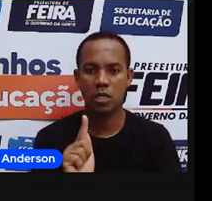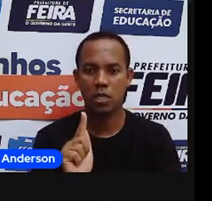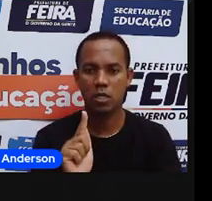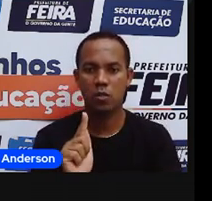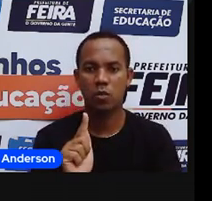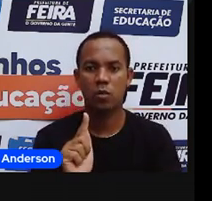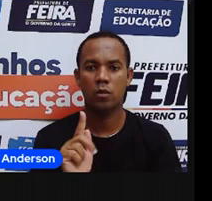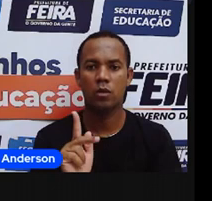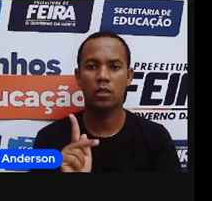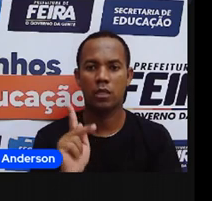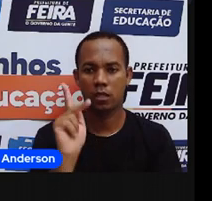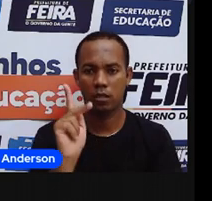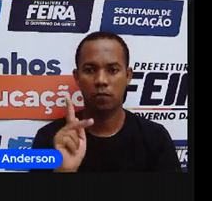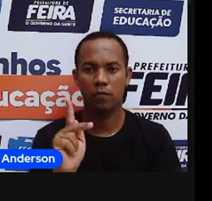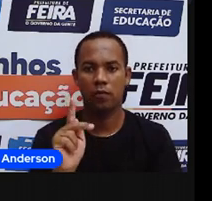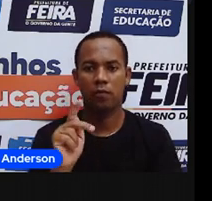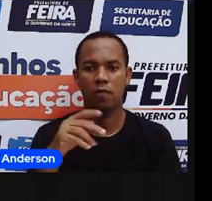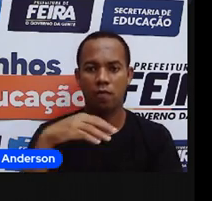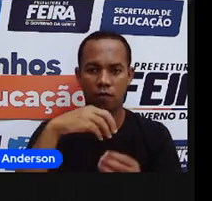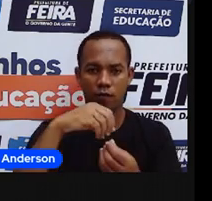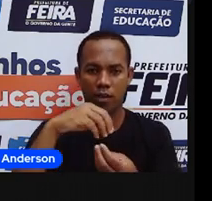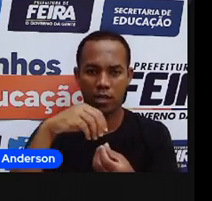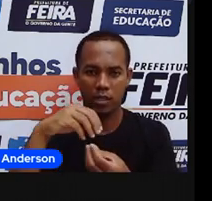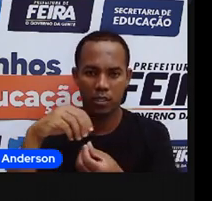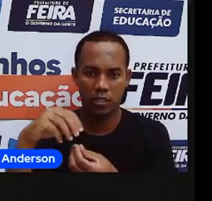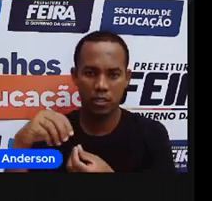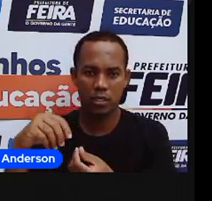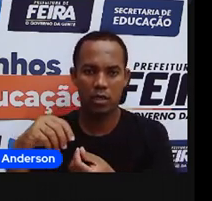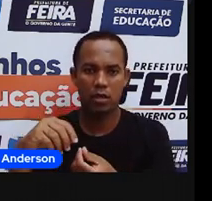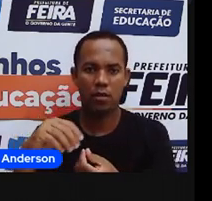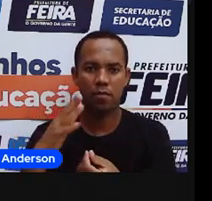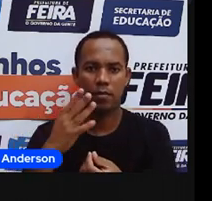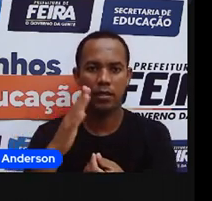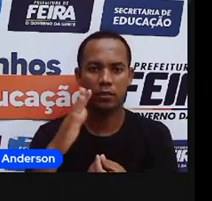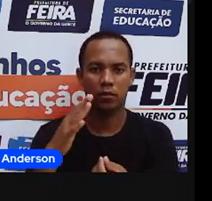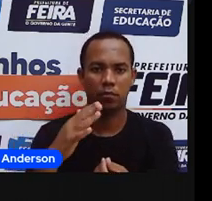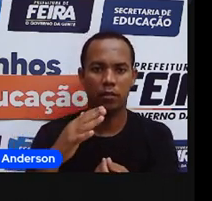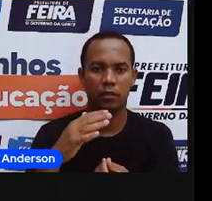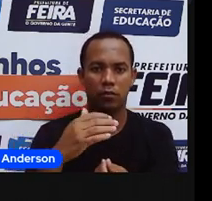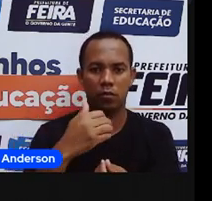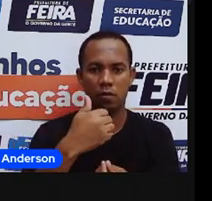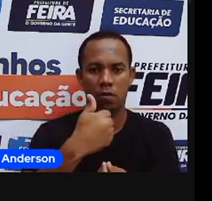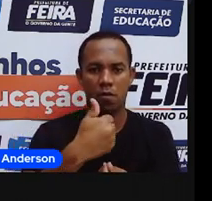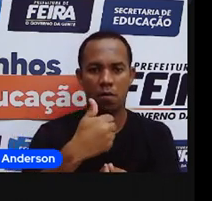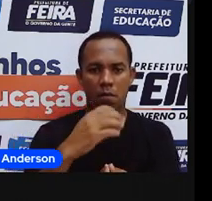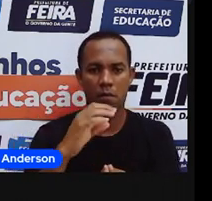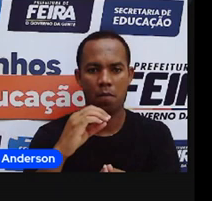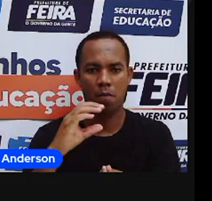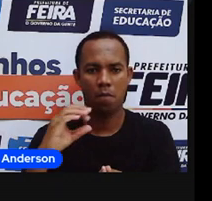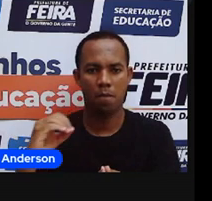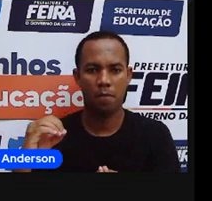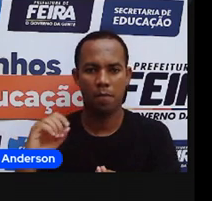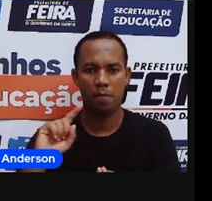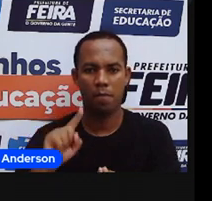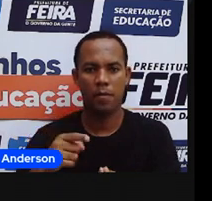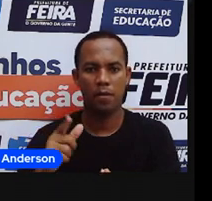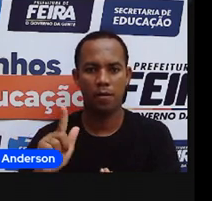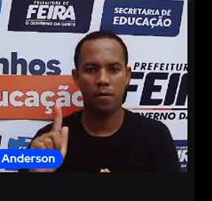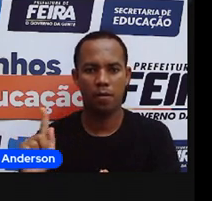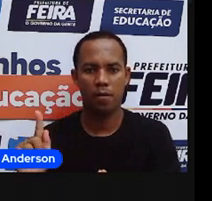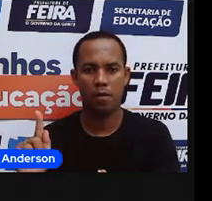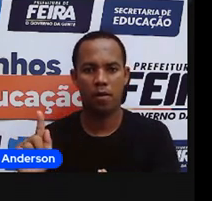2. Sabendo que 1 quilo de farinha corresponde a 1.000 gramas, quanto ela gastaria se